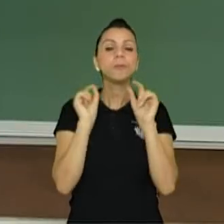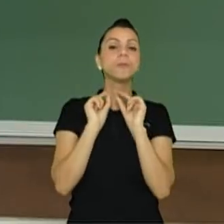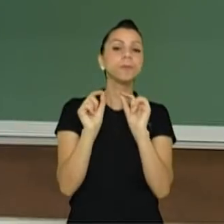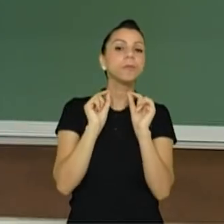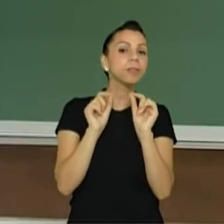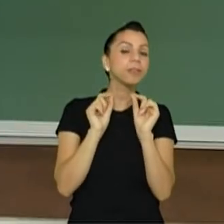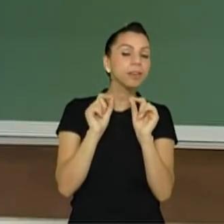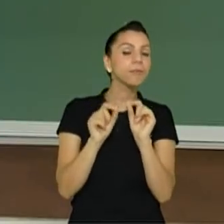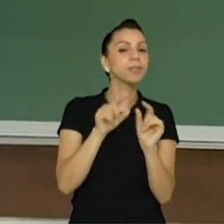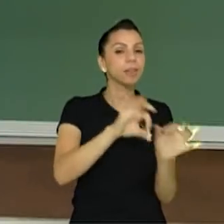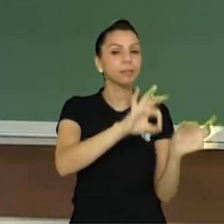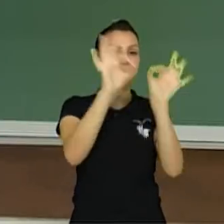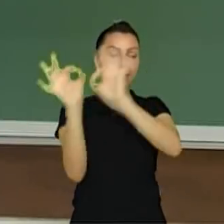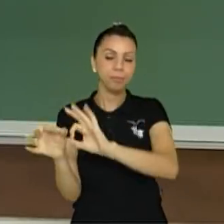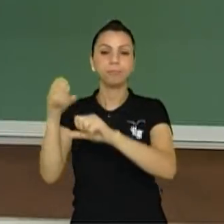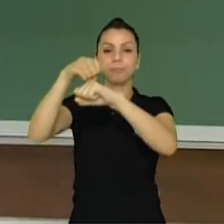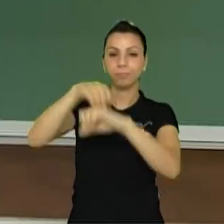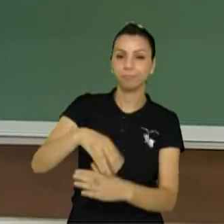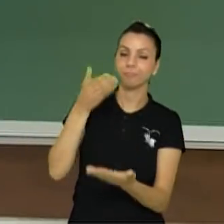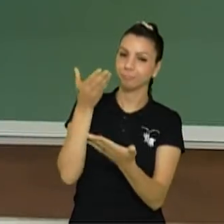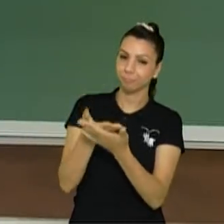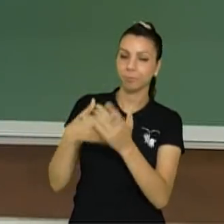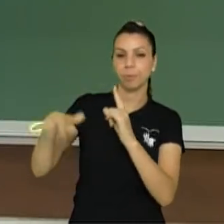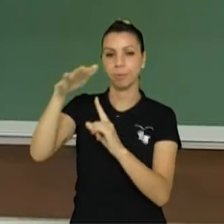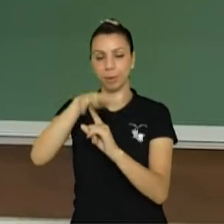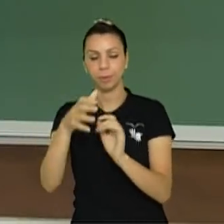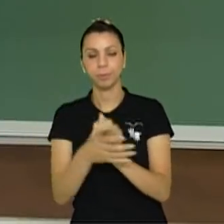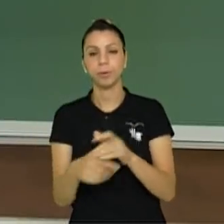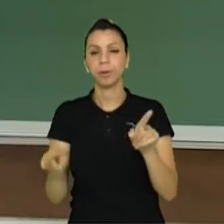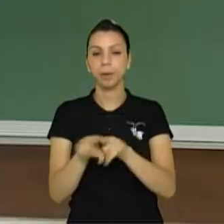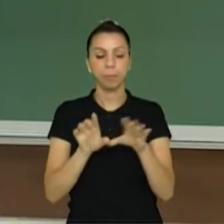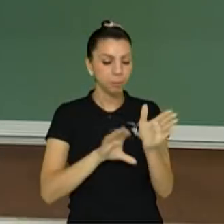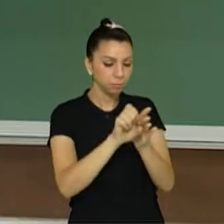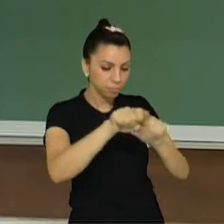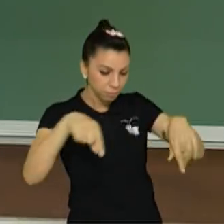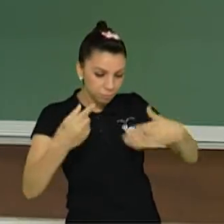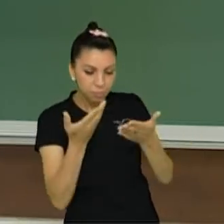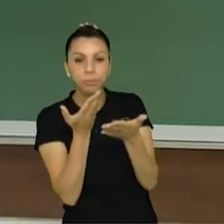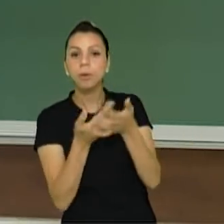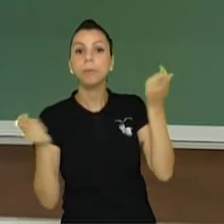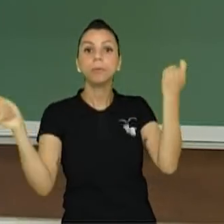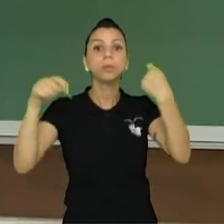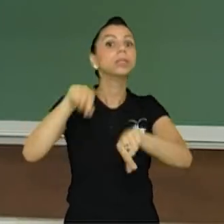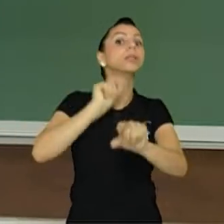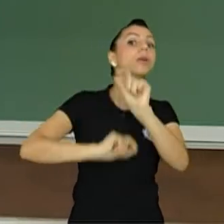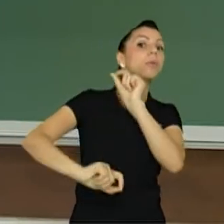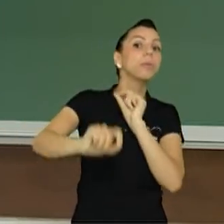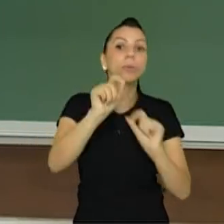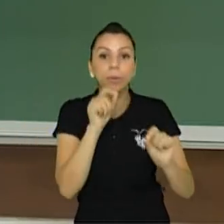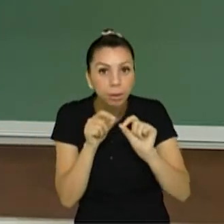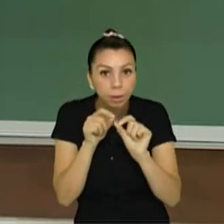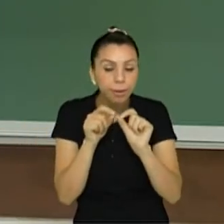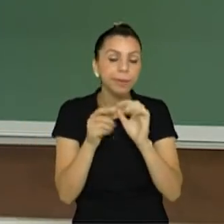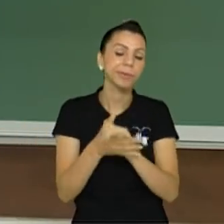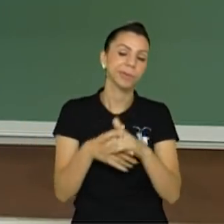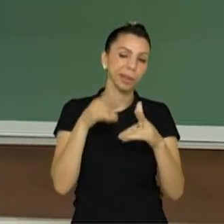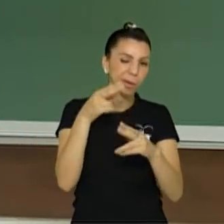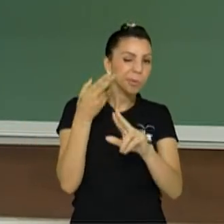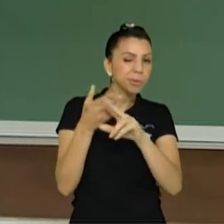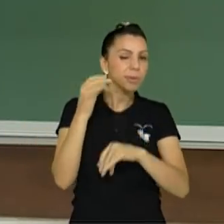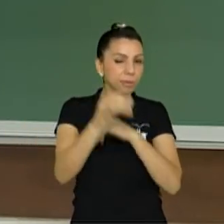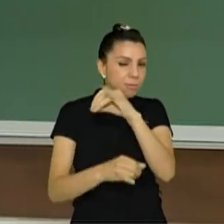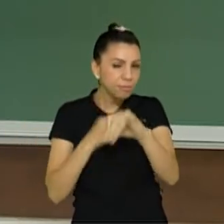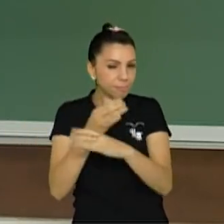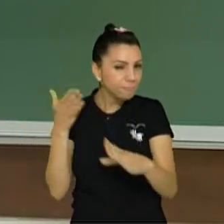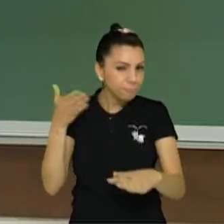está acompanhando a aula pelo aplicativo Aula Paraná, pelo Google Classroom, você precisa, tá? Você que está usando a internet para